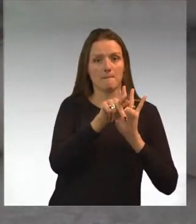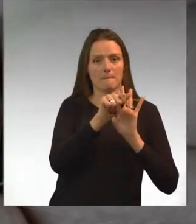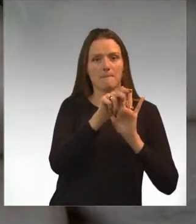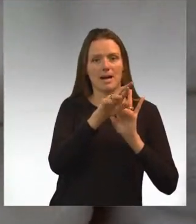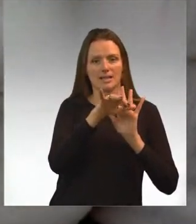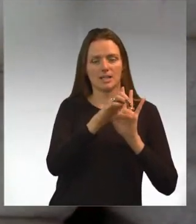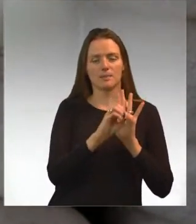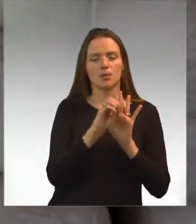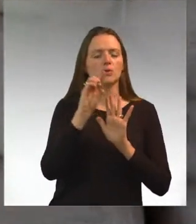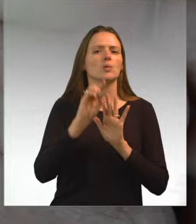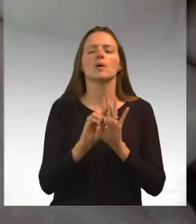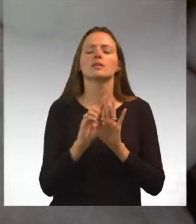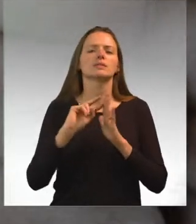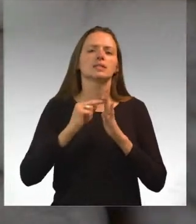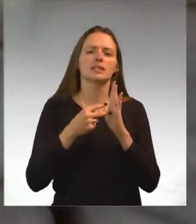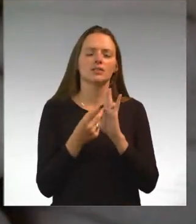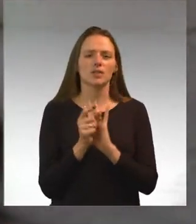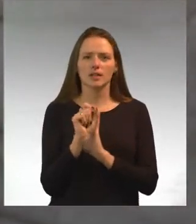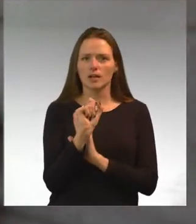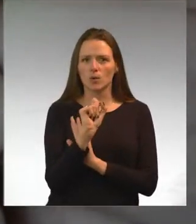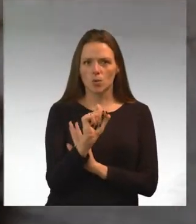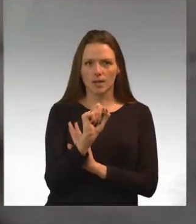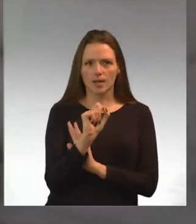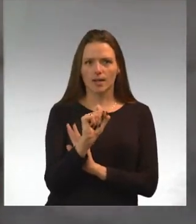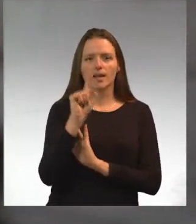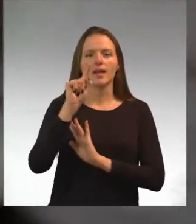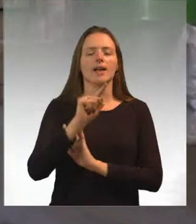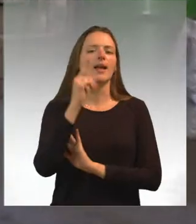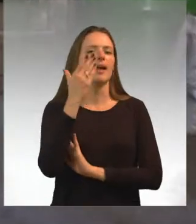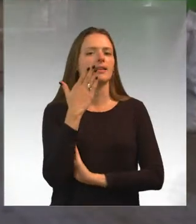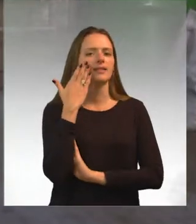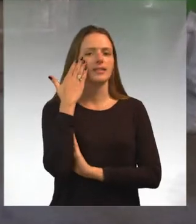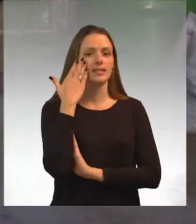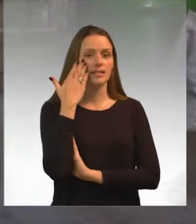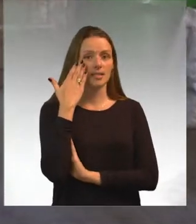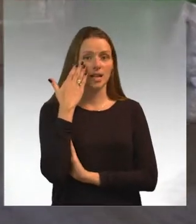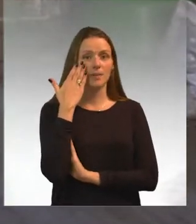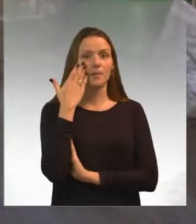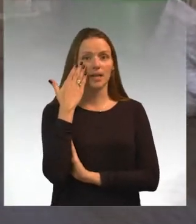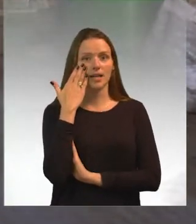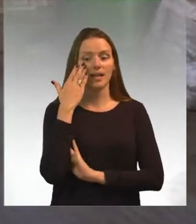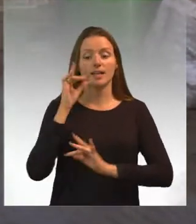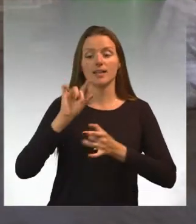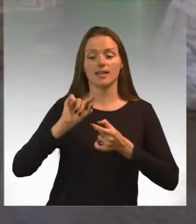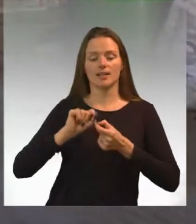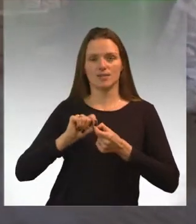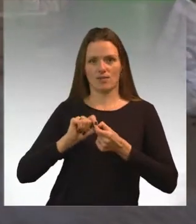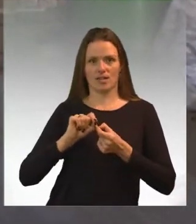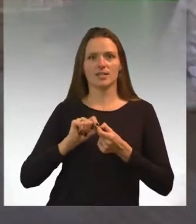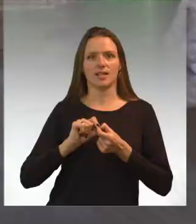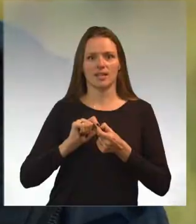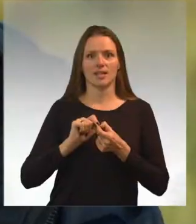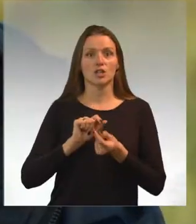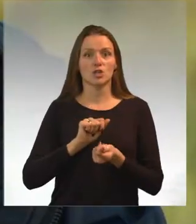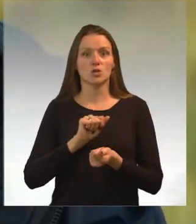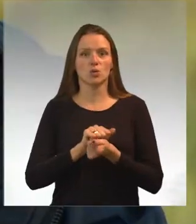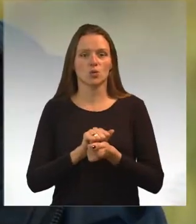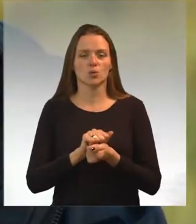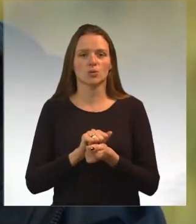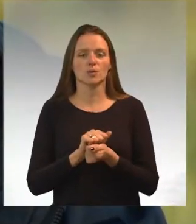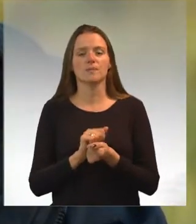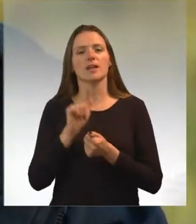ele considera os saberes e fazeres, não é? Aliás,